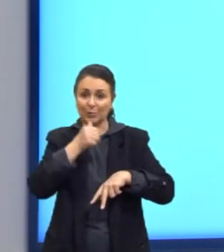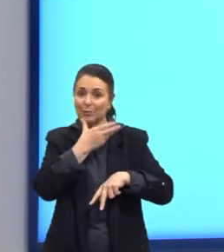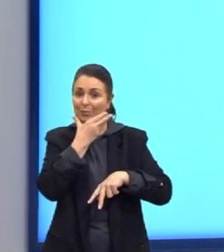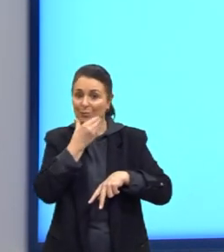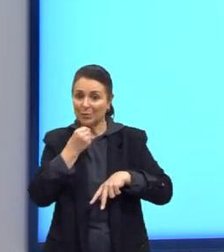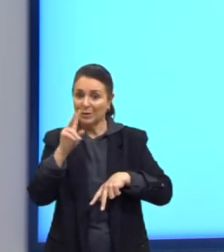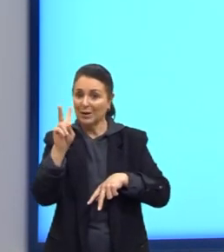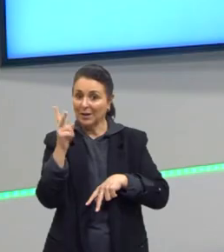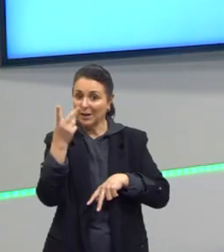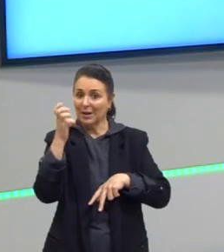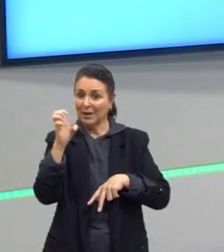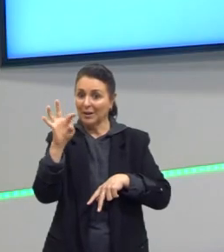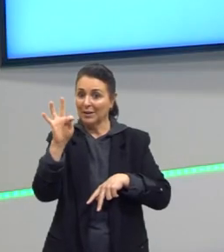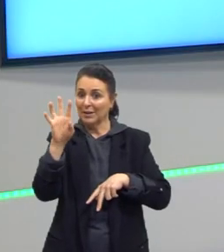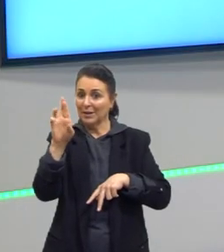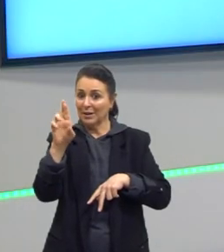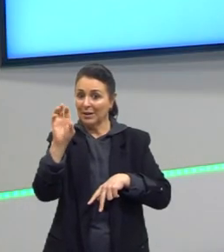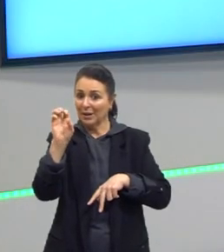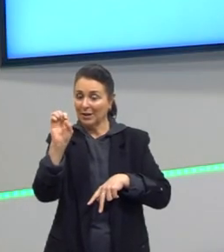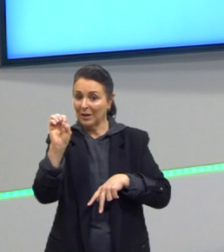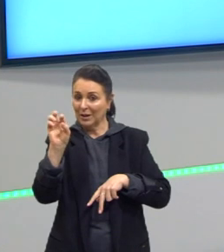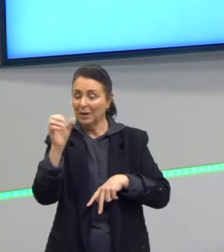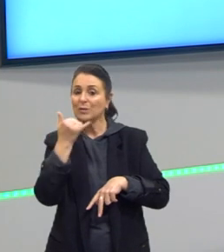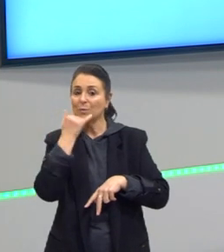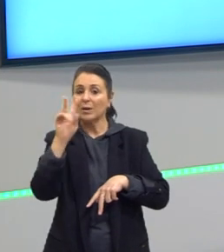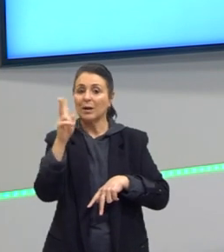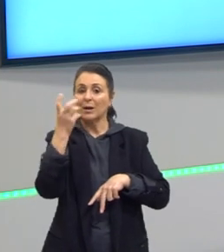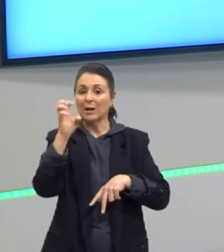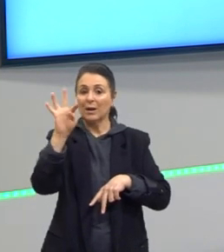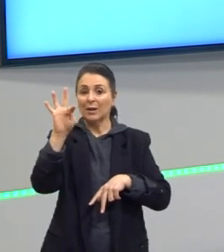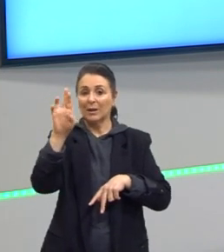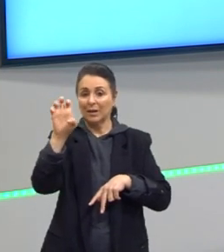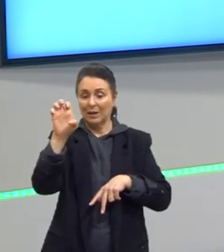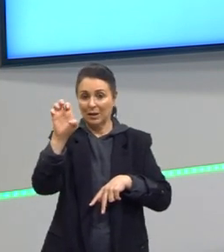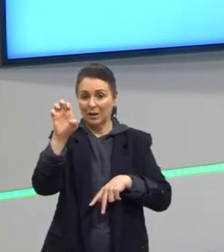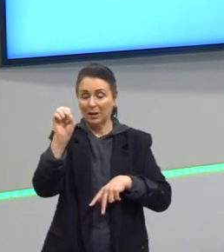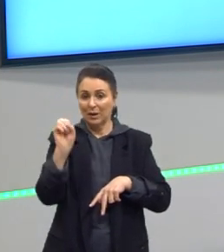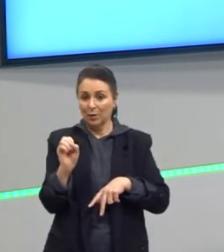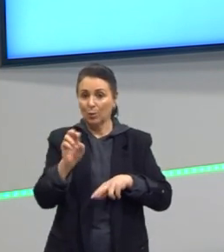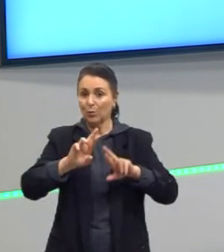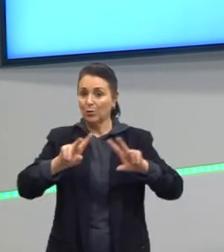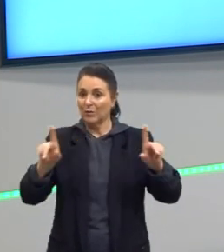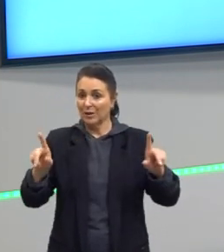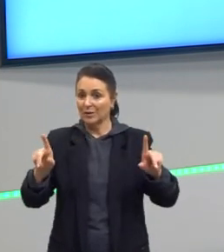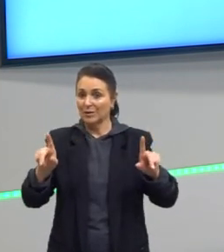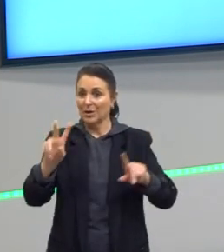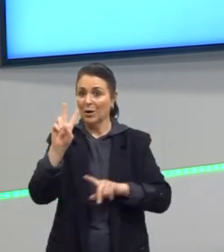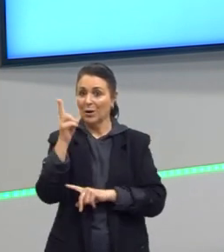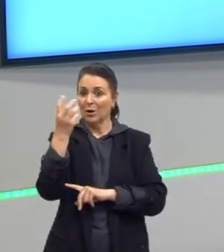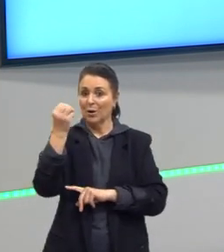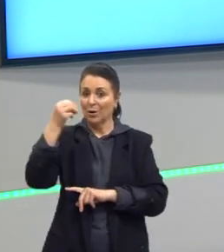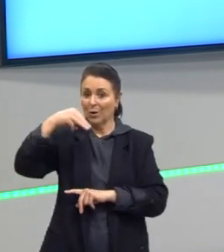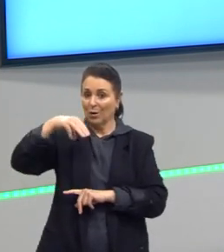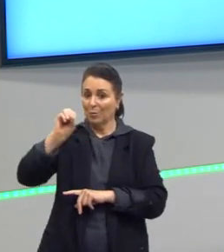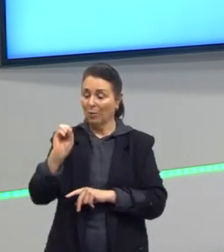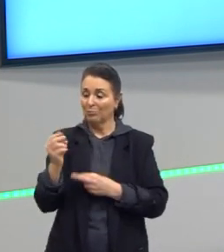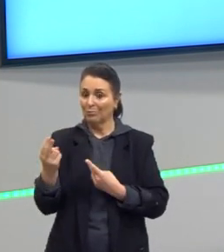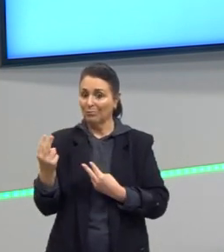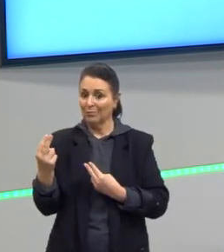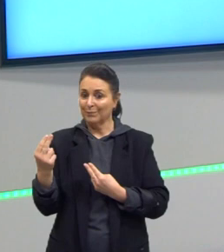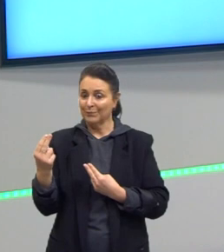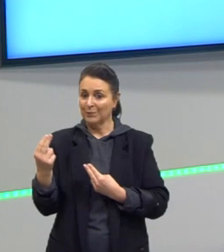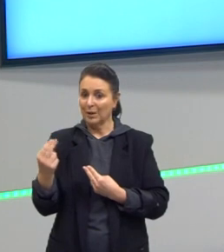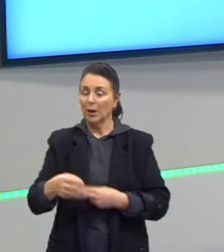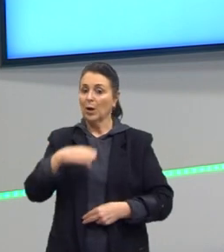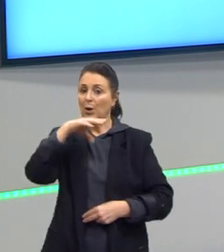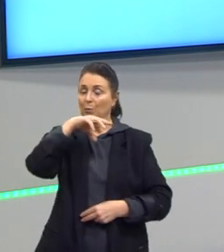hetero diferente né genéricos gênero Então significa que na Língua Portuguesa pode ser na